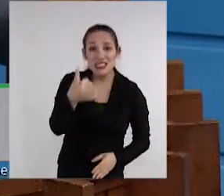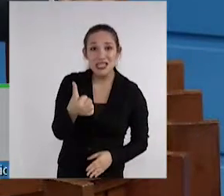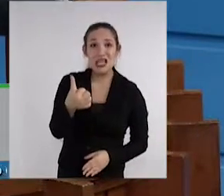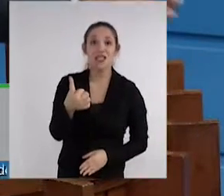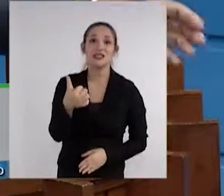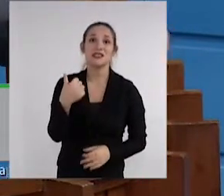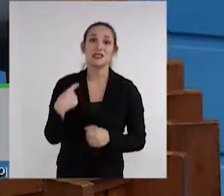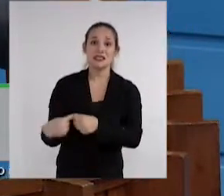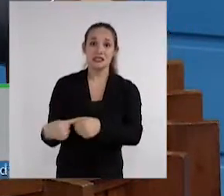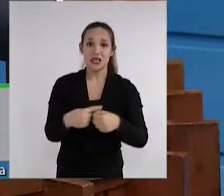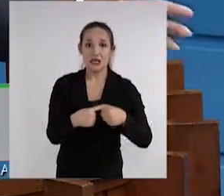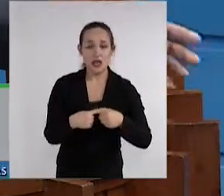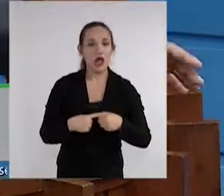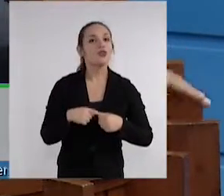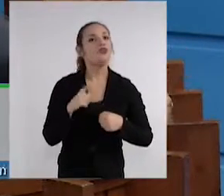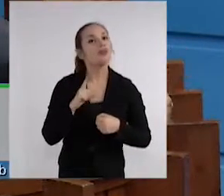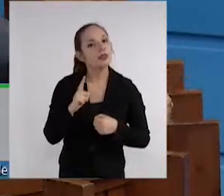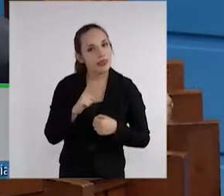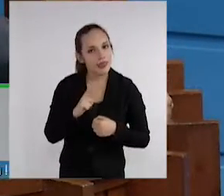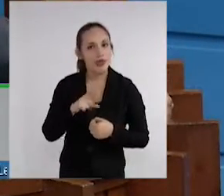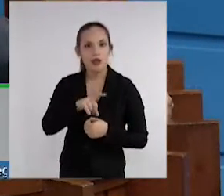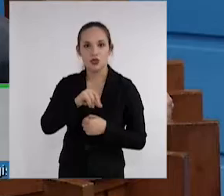estão já em condições de